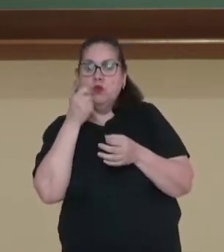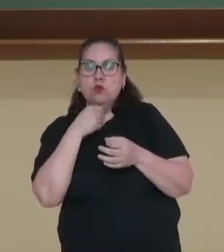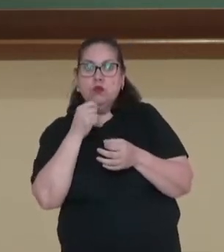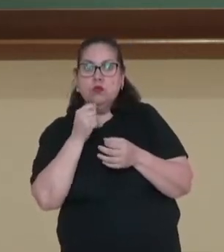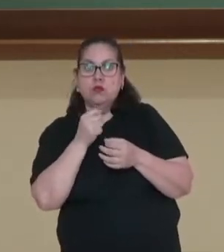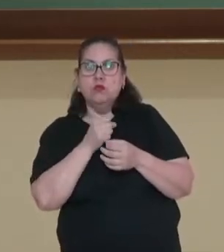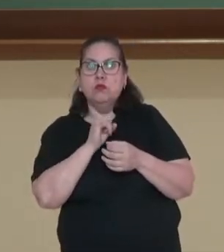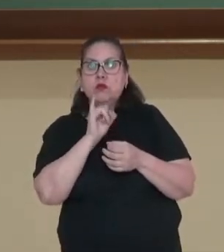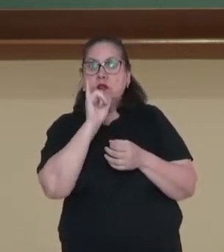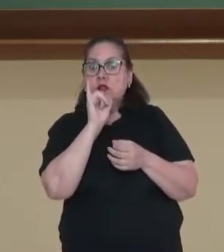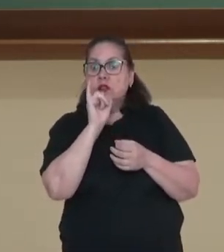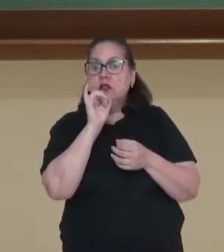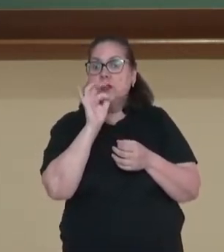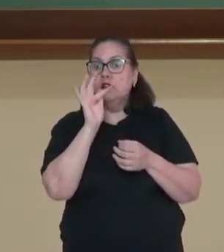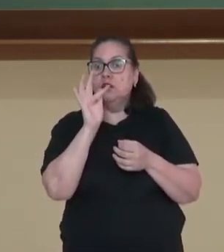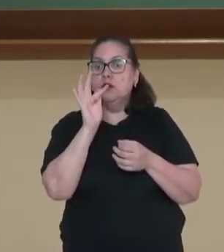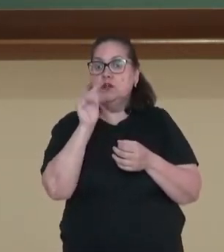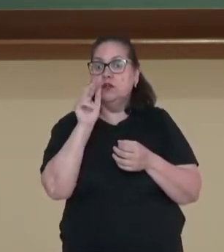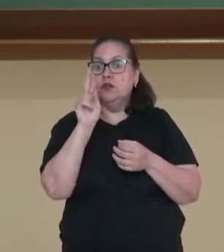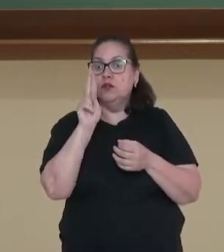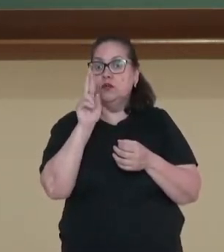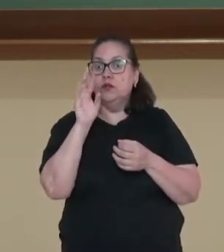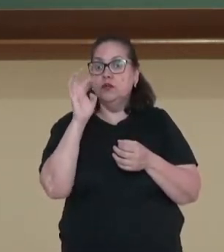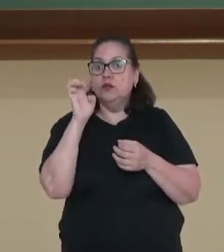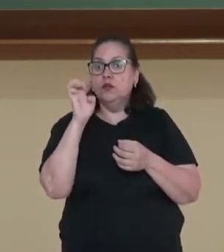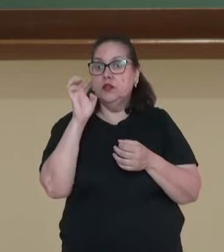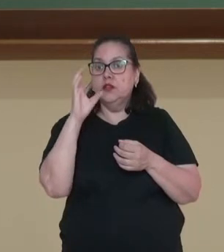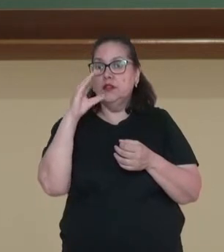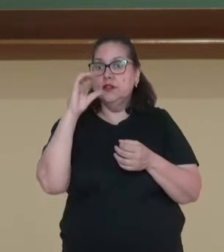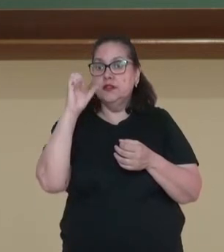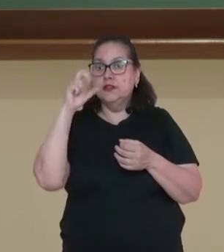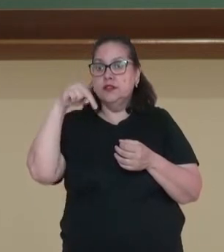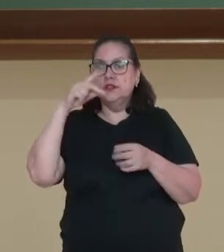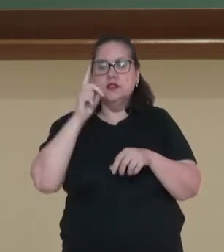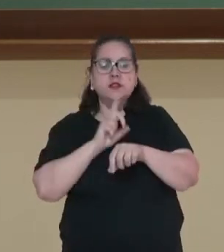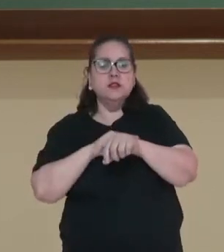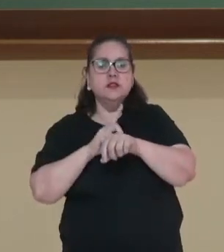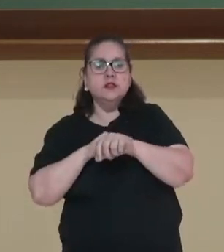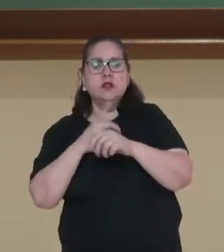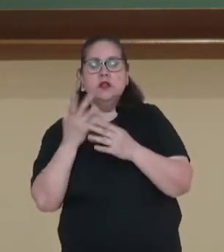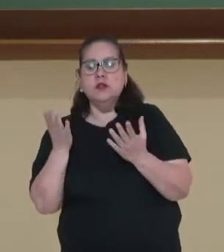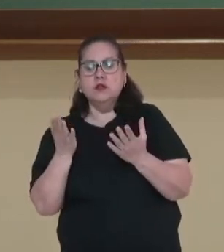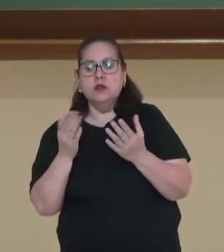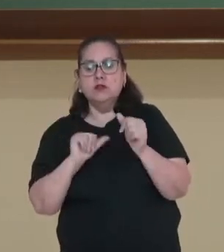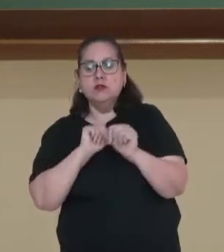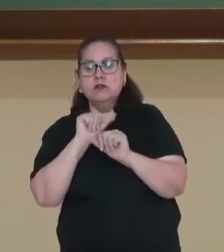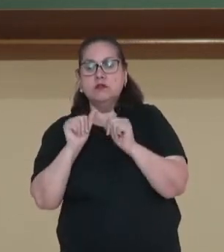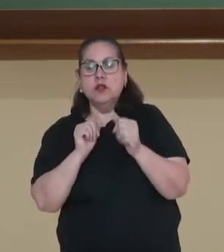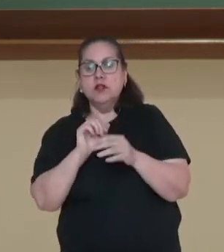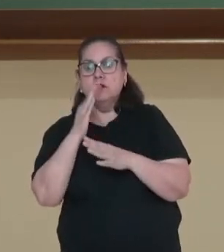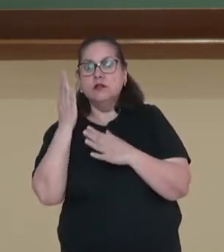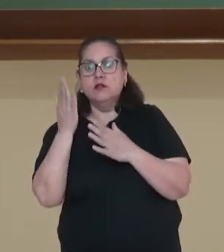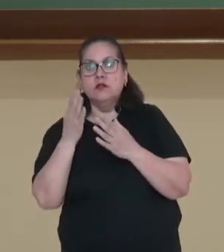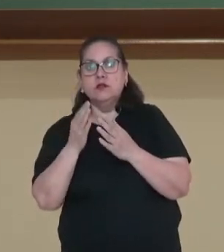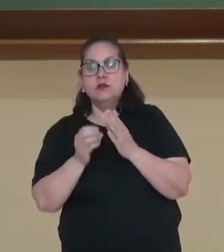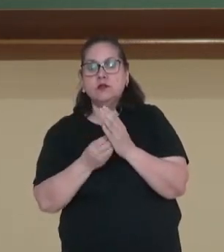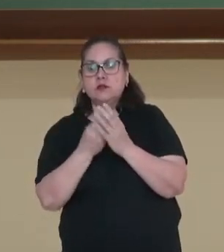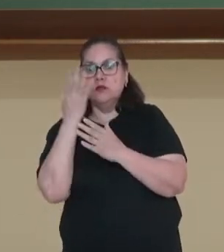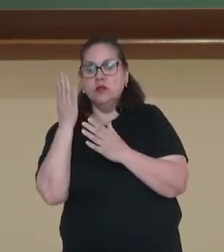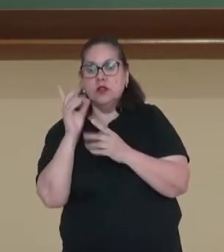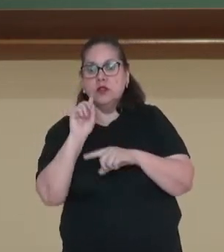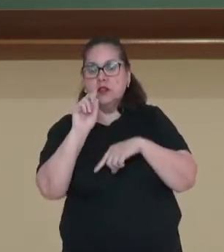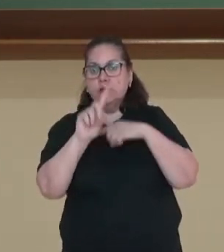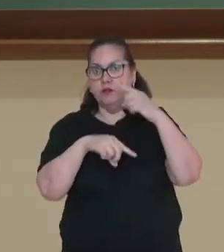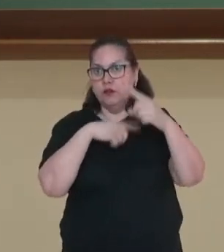é uma infrutescência. Como que ele se forma? Em que momento que ele vai se formar, né? Ele se forma